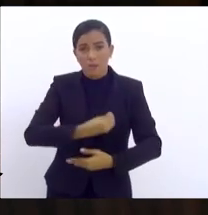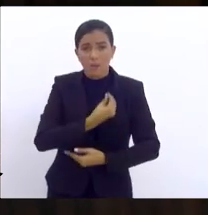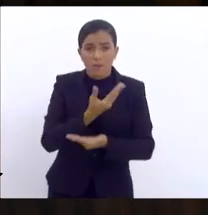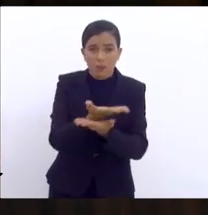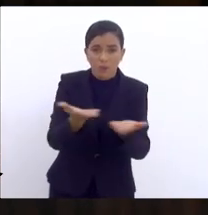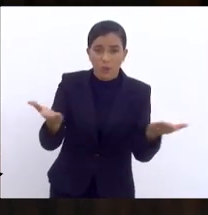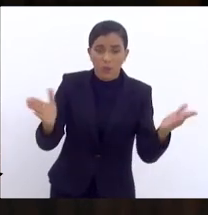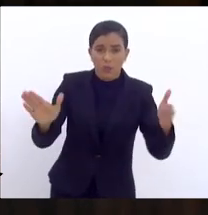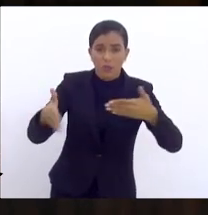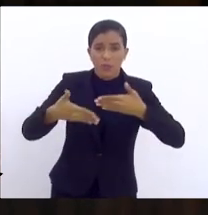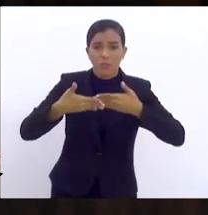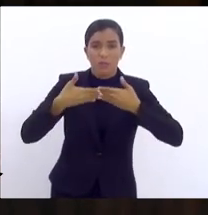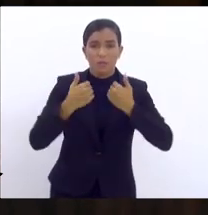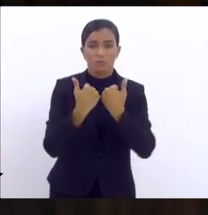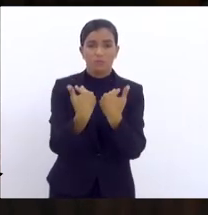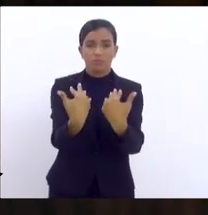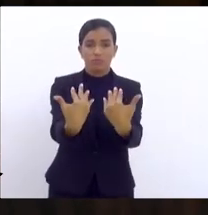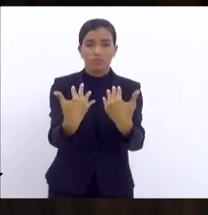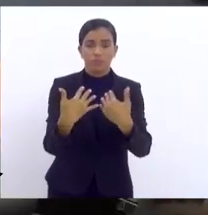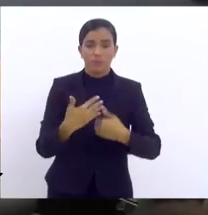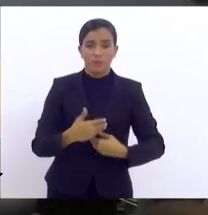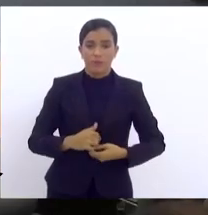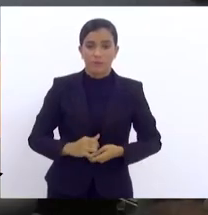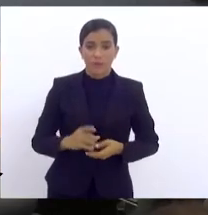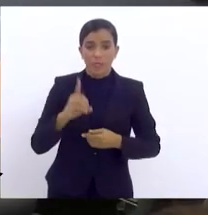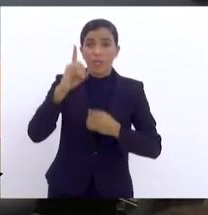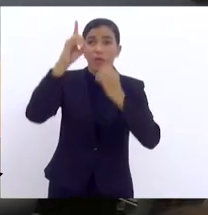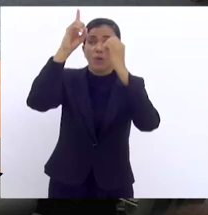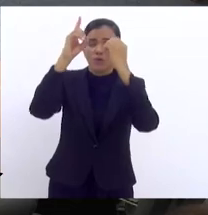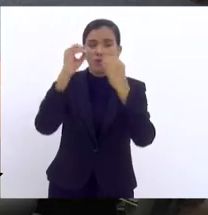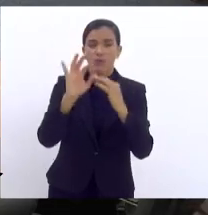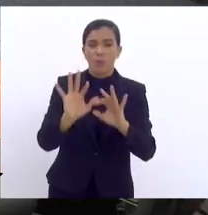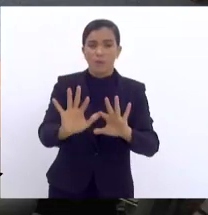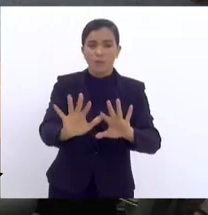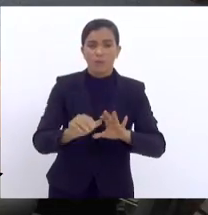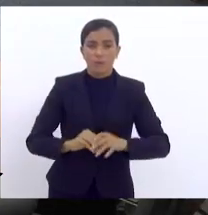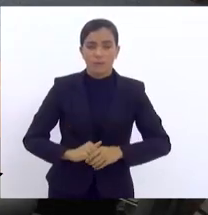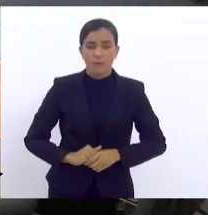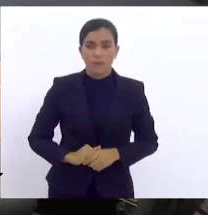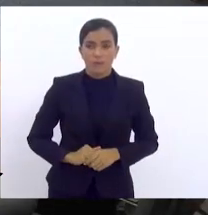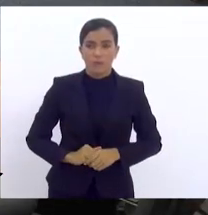todos e por encerrada apresente audiência Que Deus nos abençoe